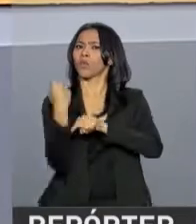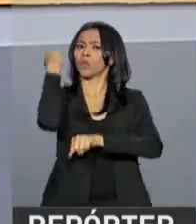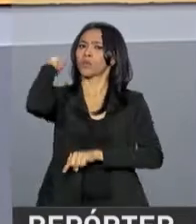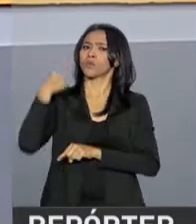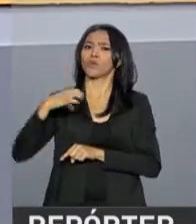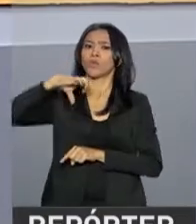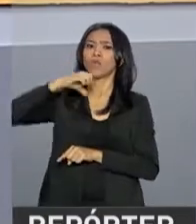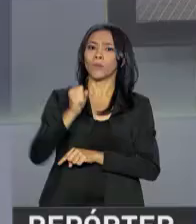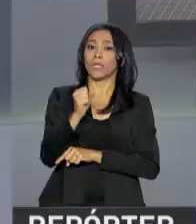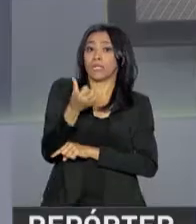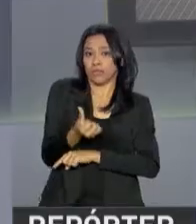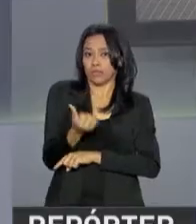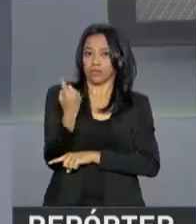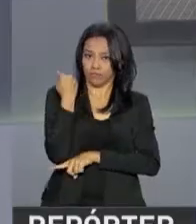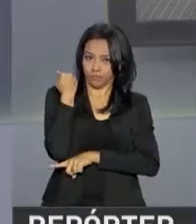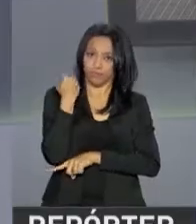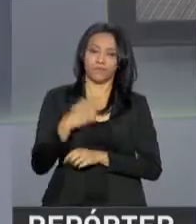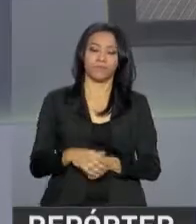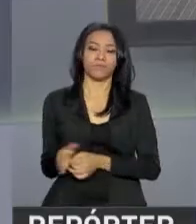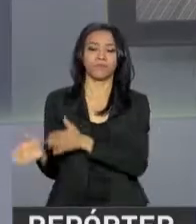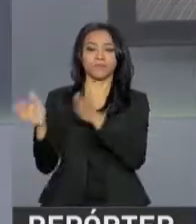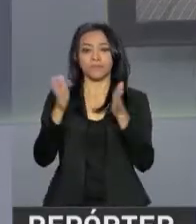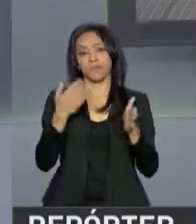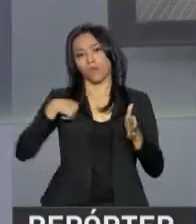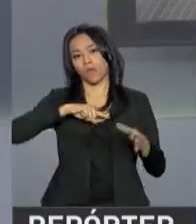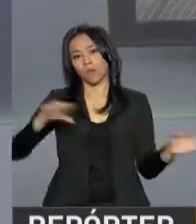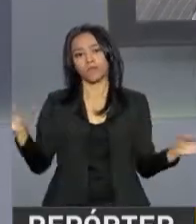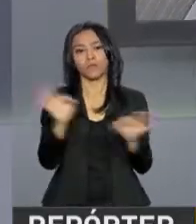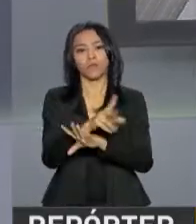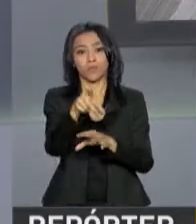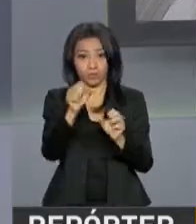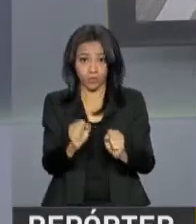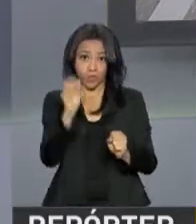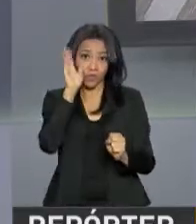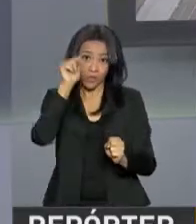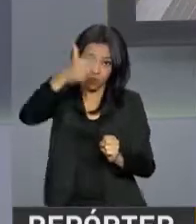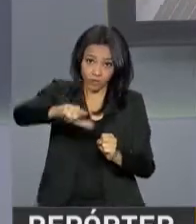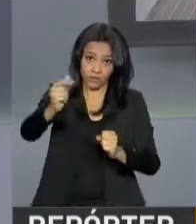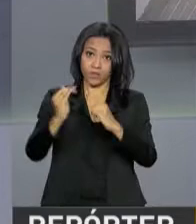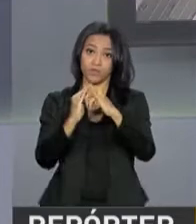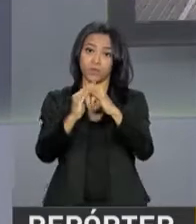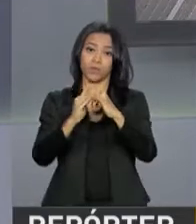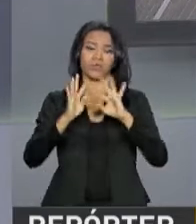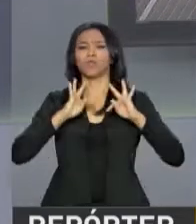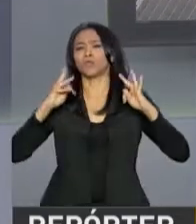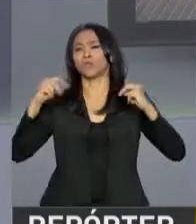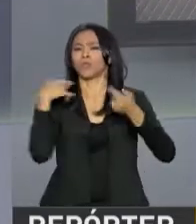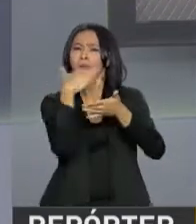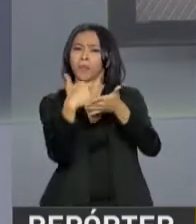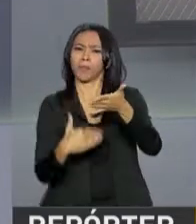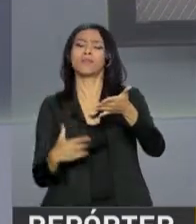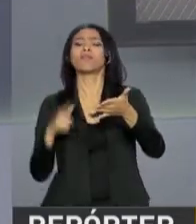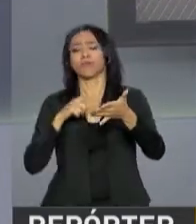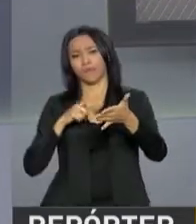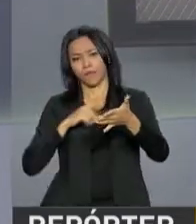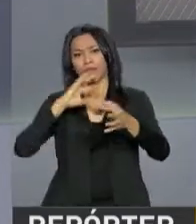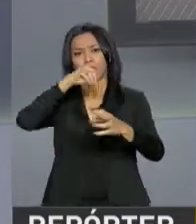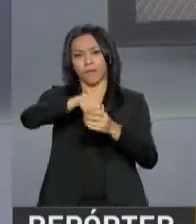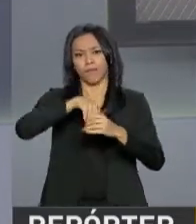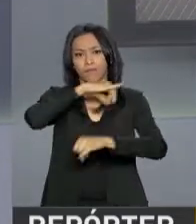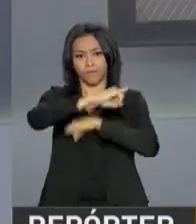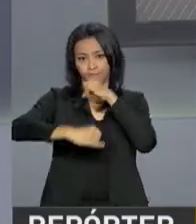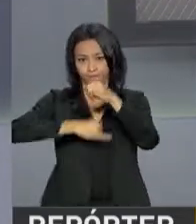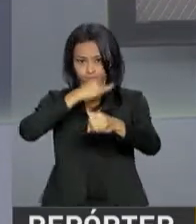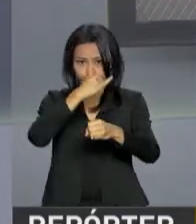1986 nós ficamos por aqui você pode rever as reportagens no youtube e toda a nossa programação também está na